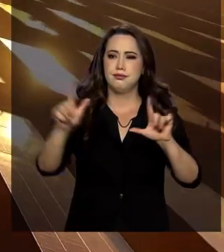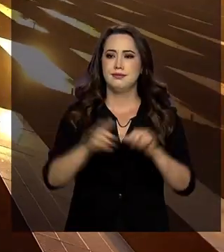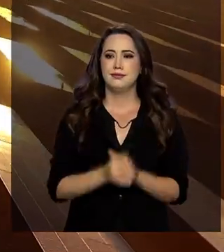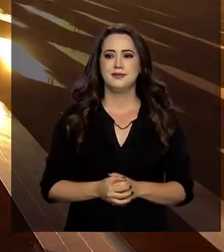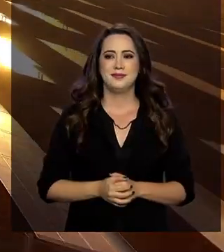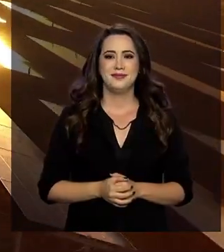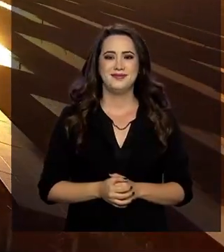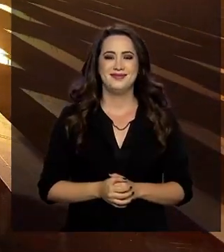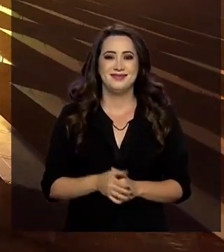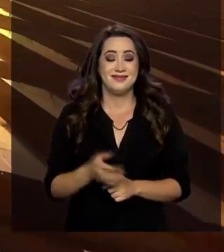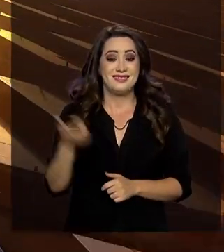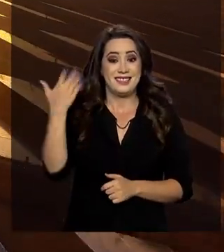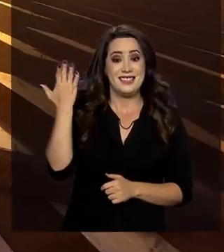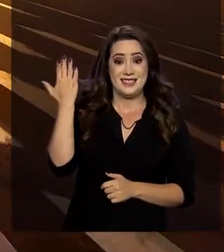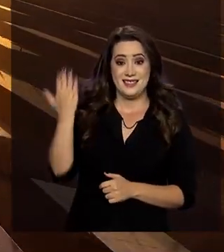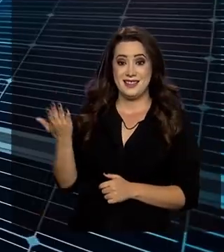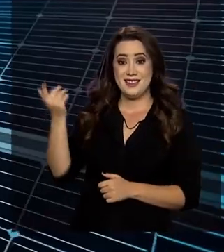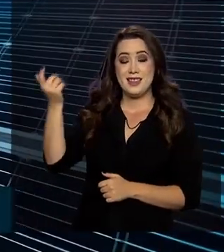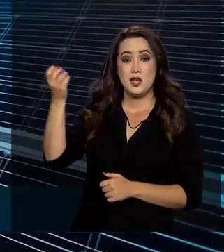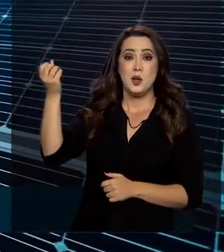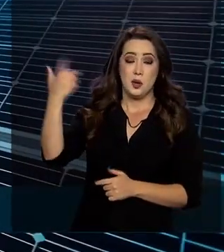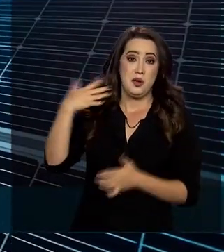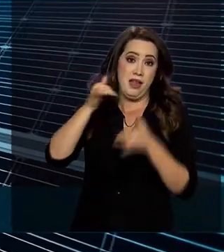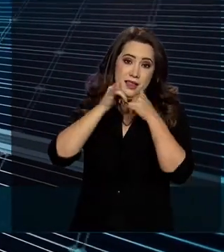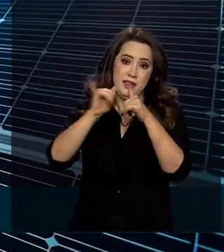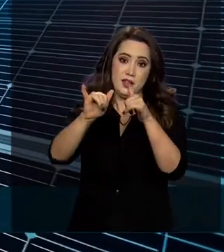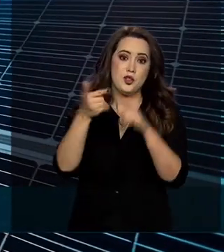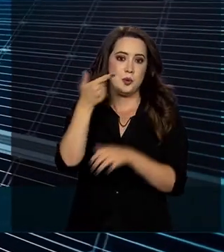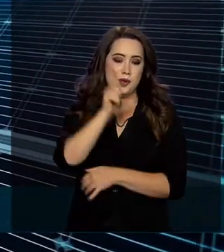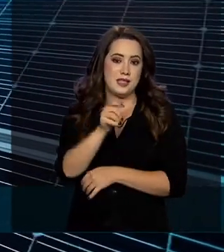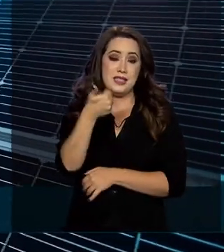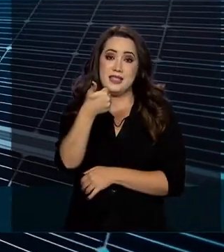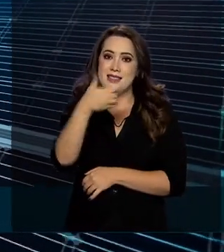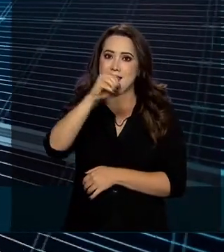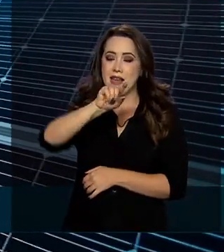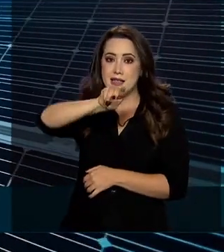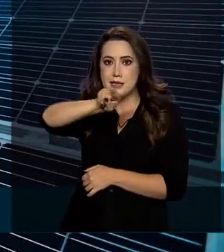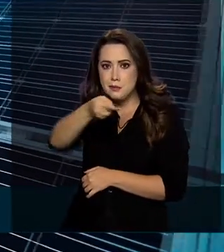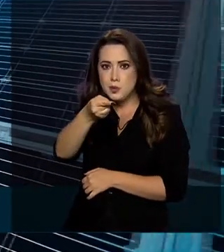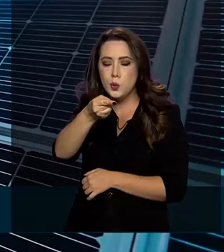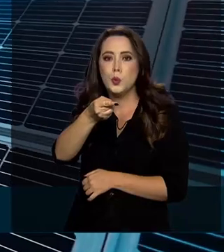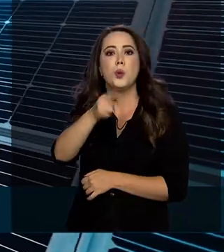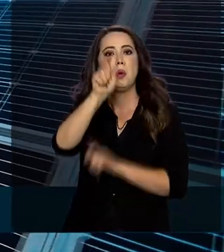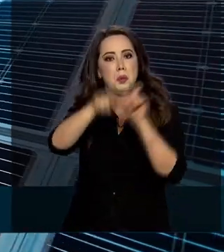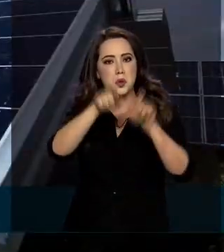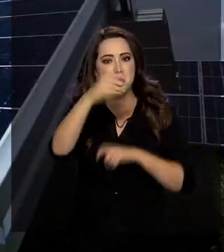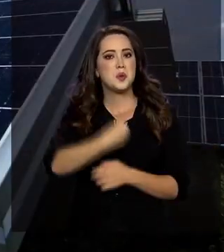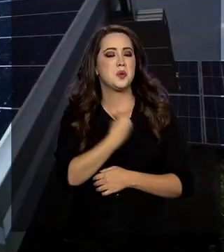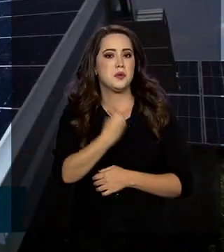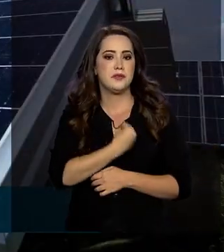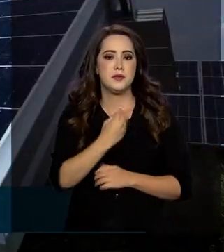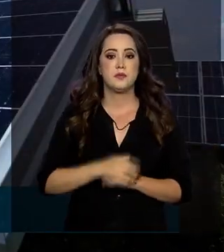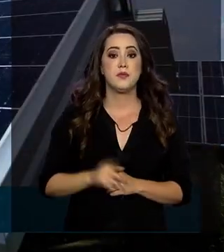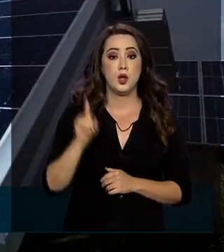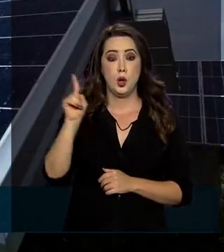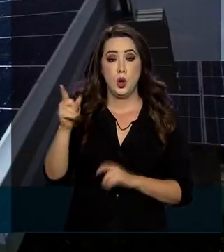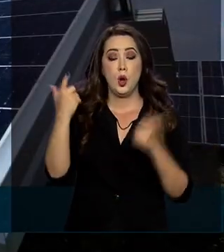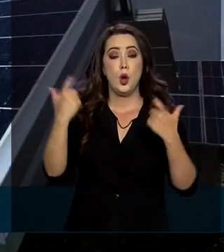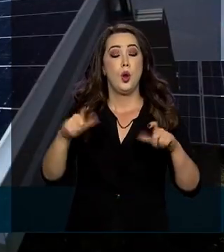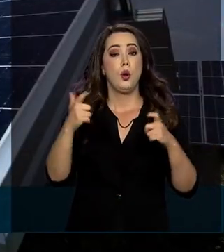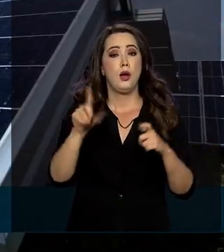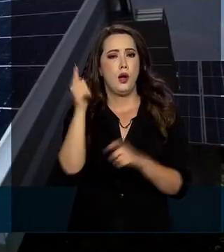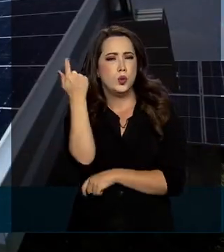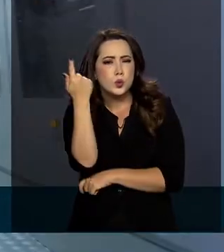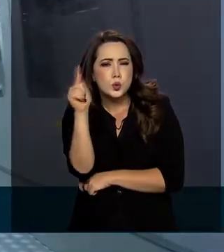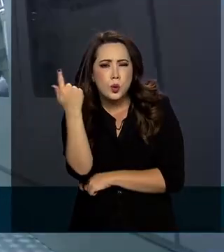Energia é suficiente para manter uma cidade de 10 mil habitantes. A usina de energia solar, inaugurada em Caldas Novas,